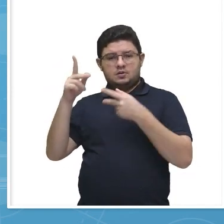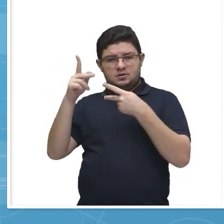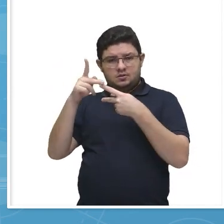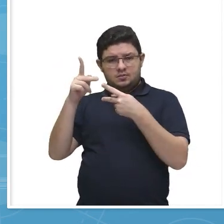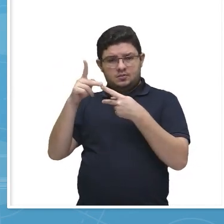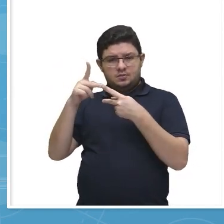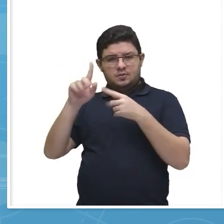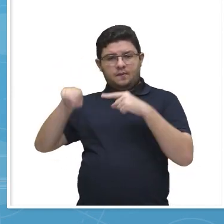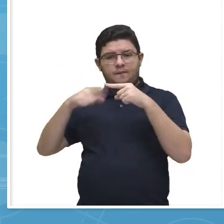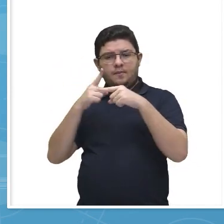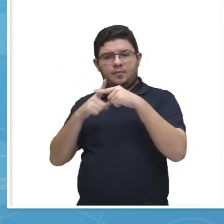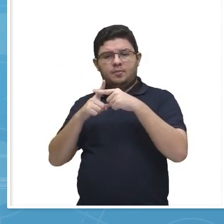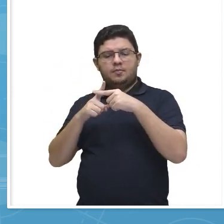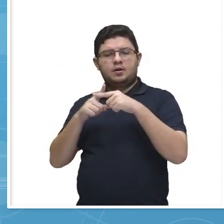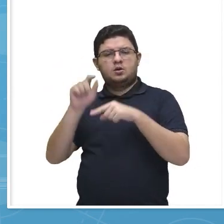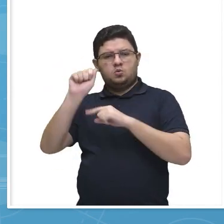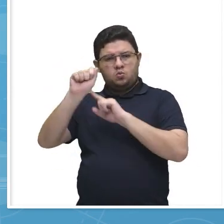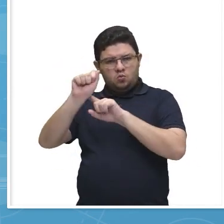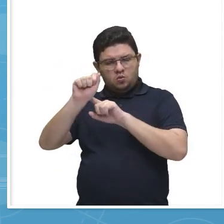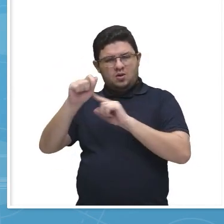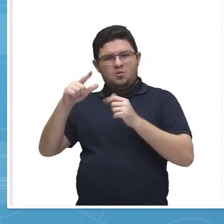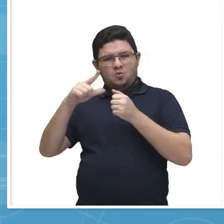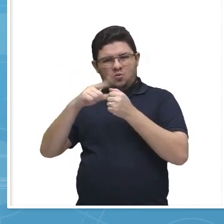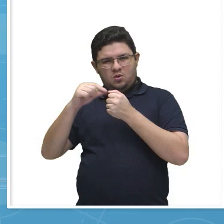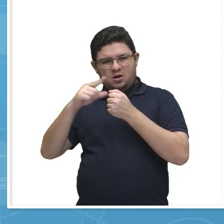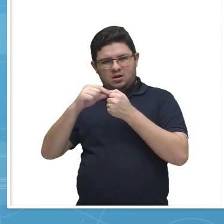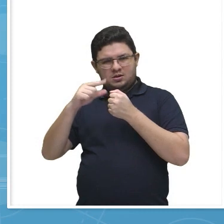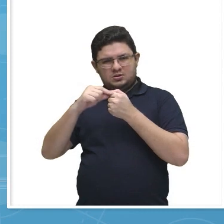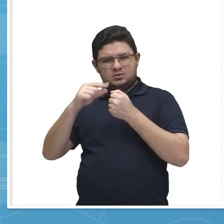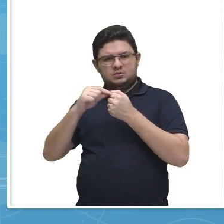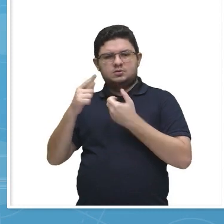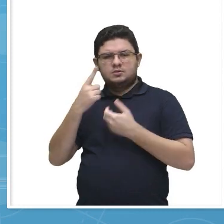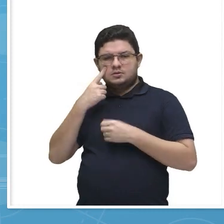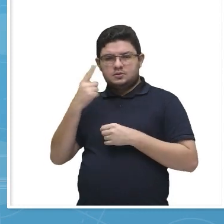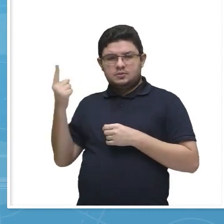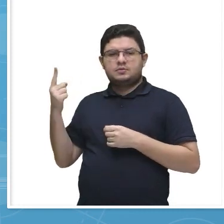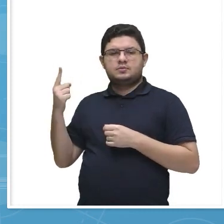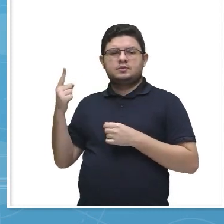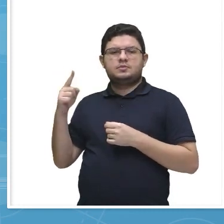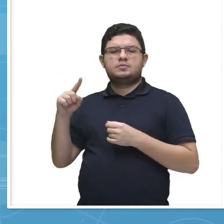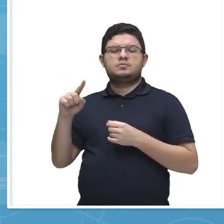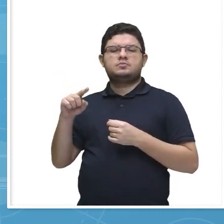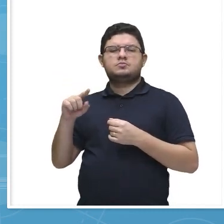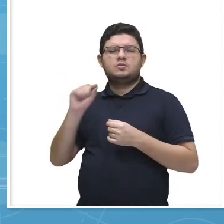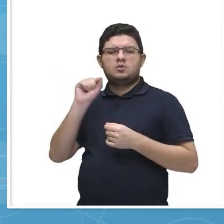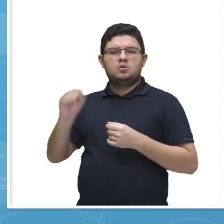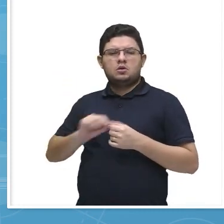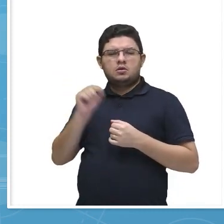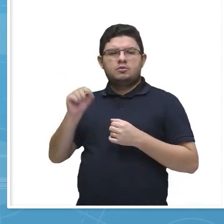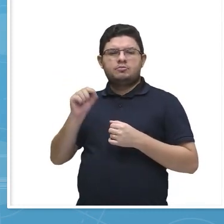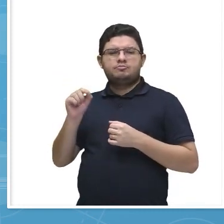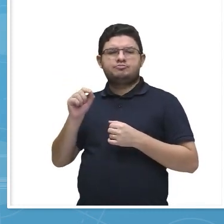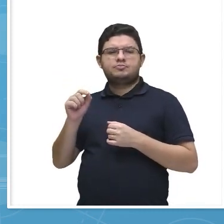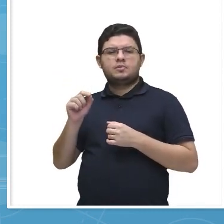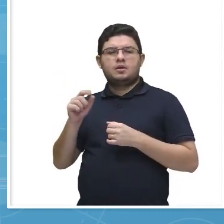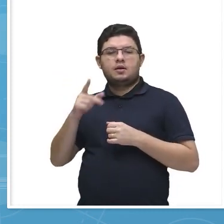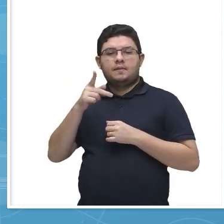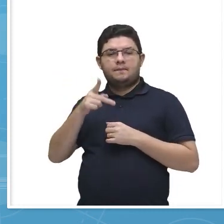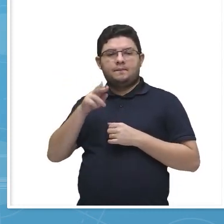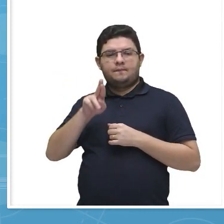complemento, certo, se liga ao verbo de forma indireta. Então, prefiro é um verbo transitivo direto e